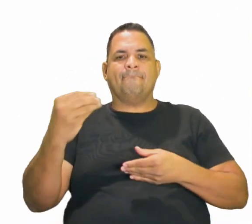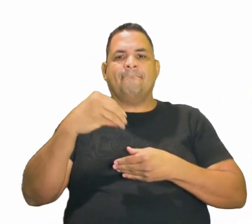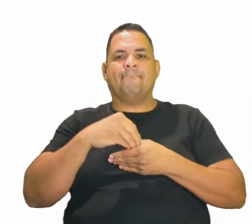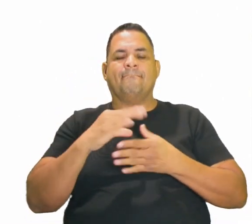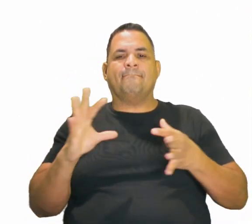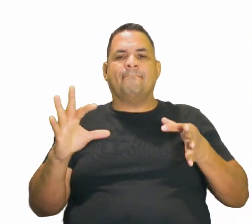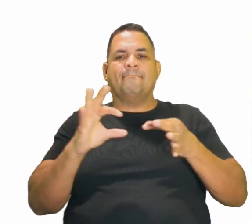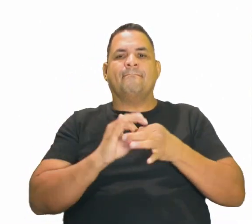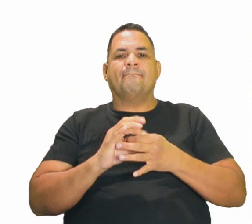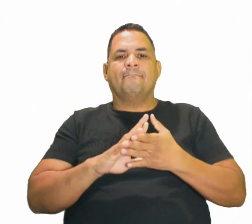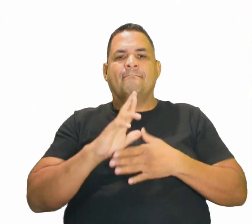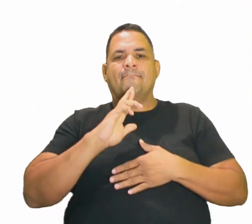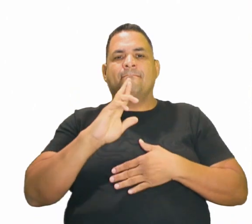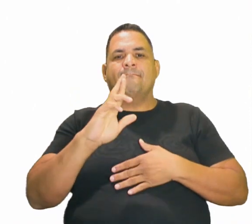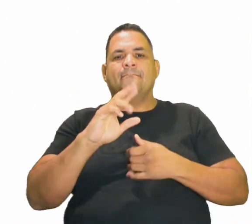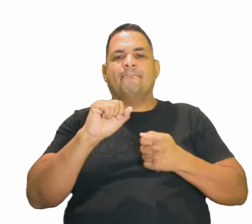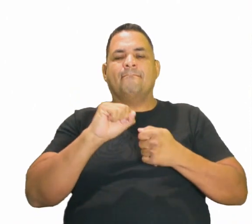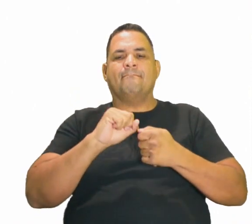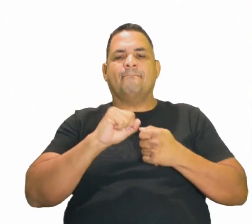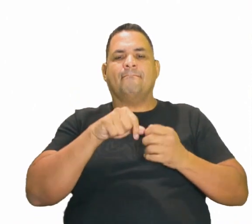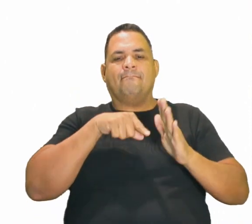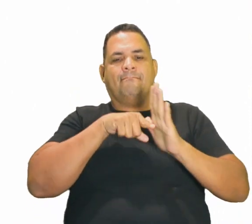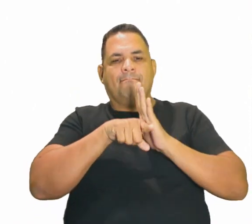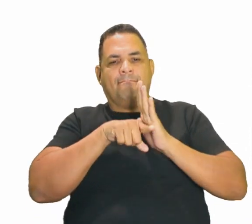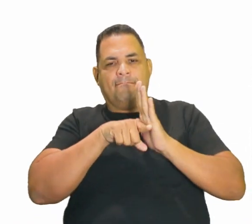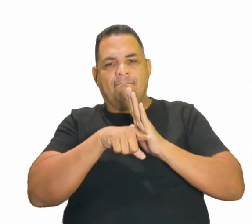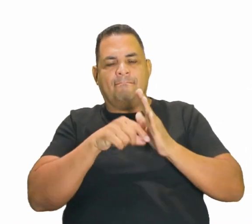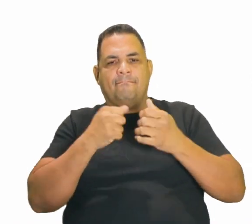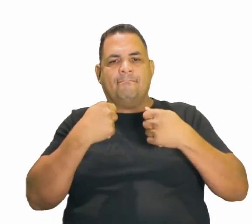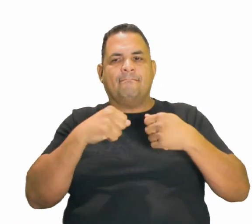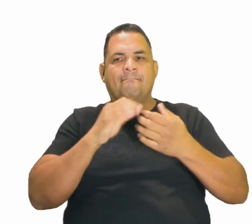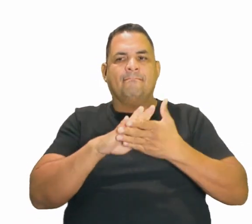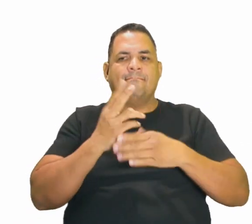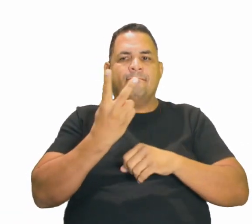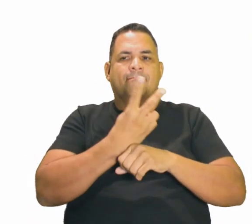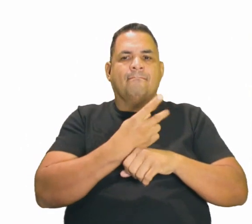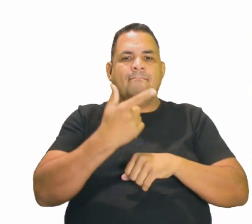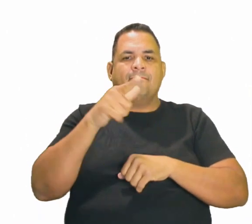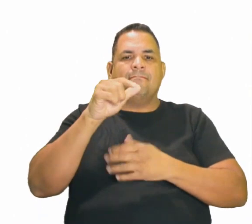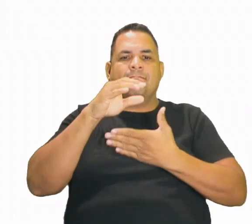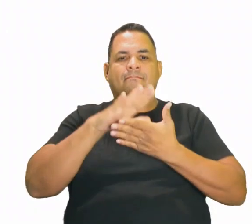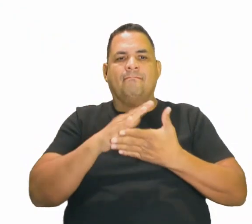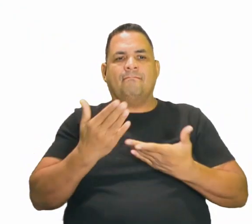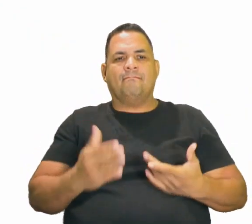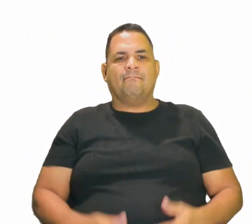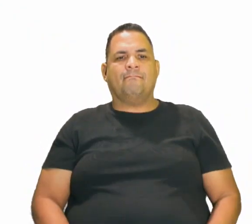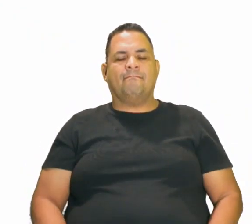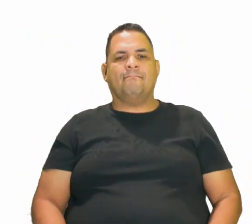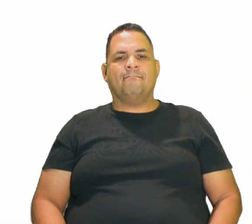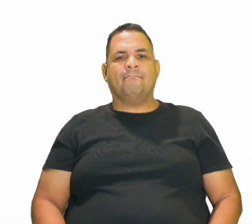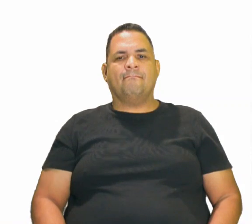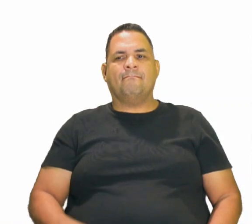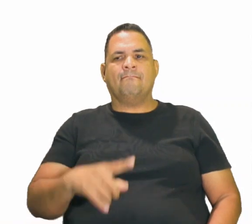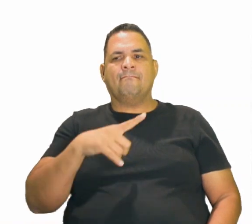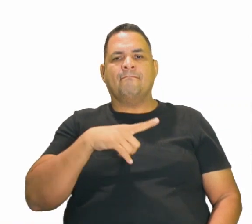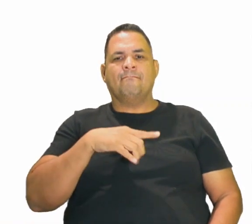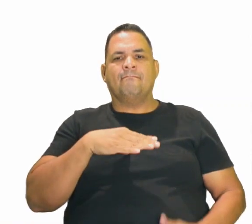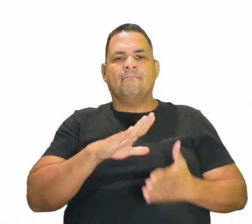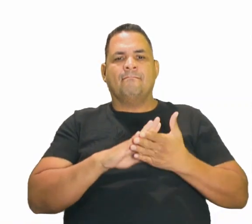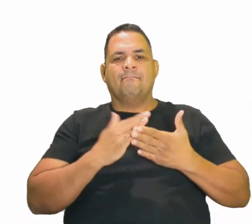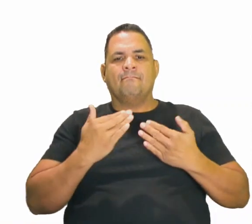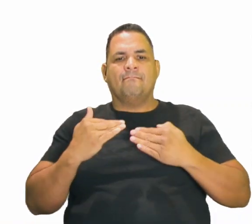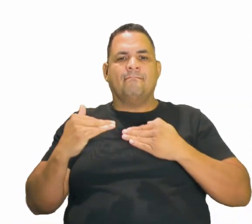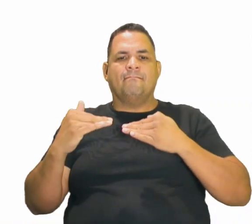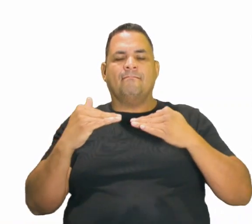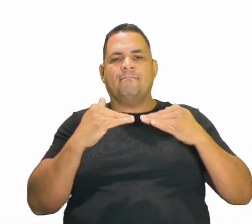e responder podem fazer pesquisa procurar em outros materiais então nós temos aqui um padrão de